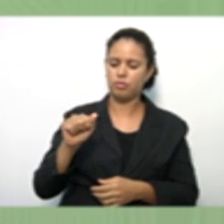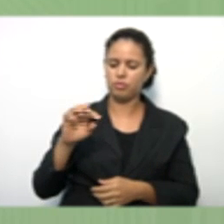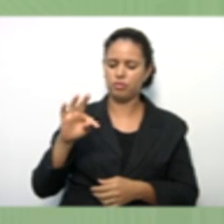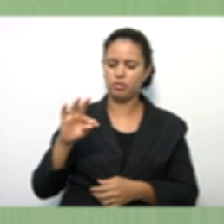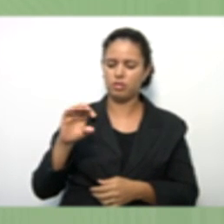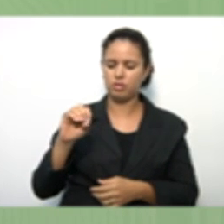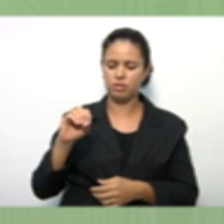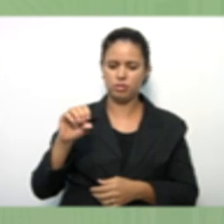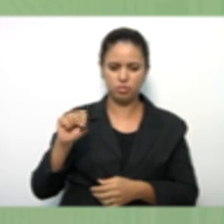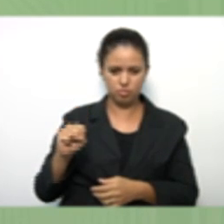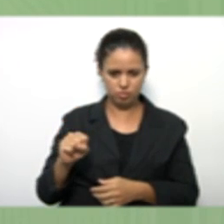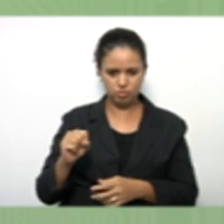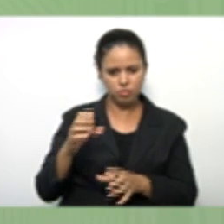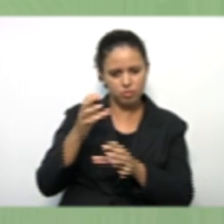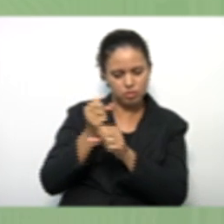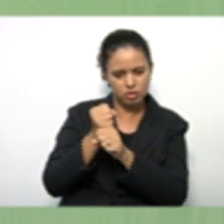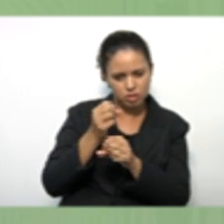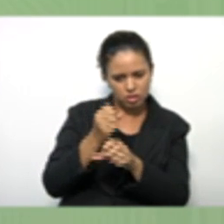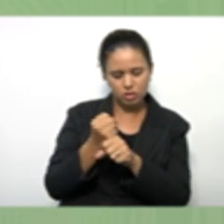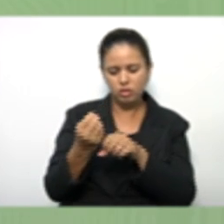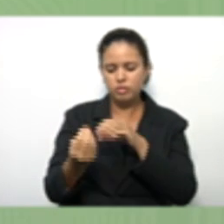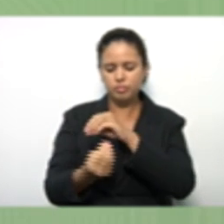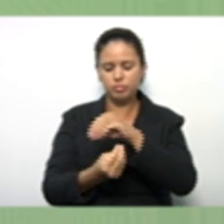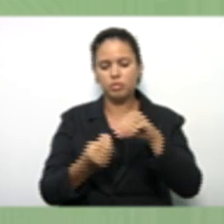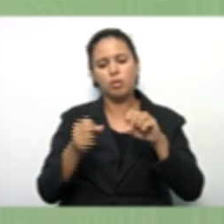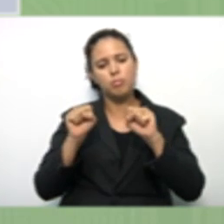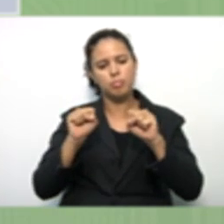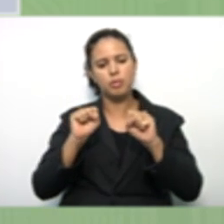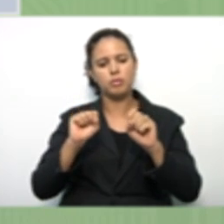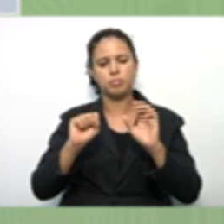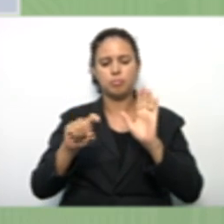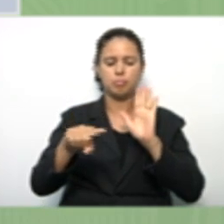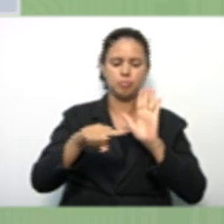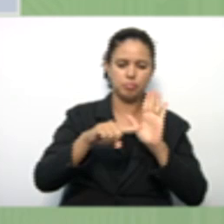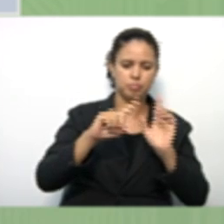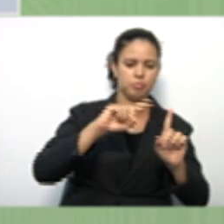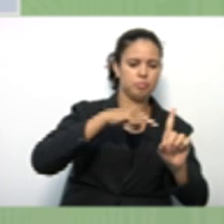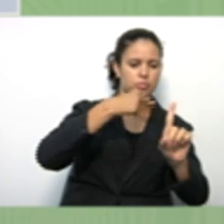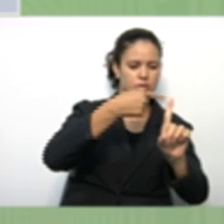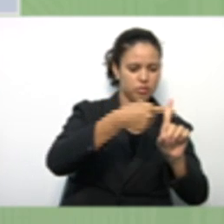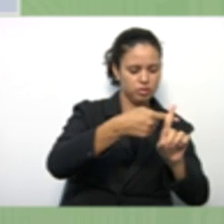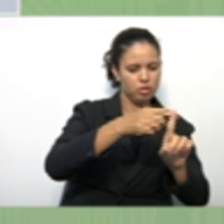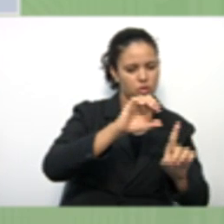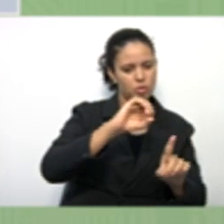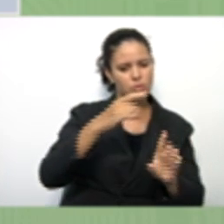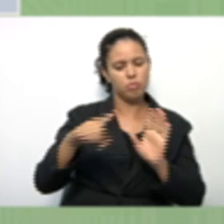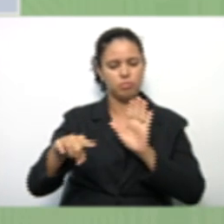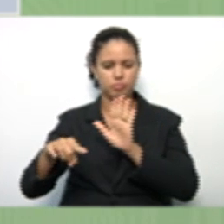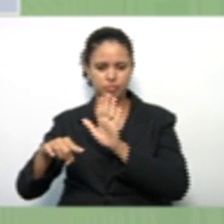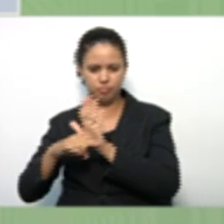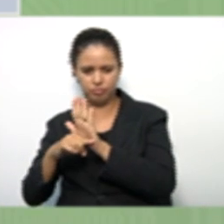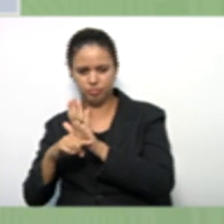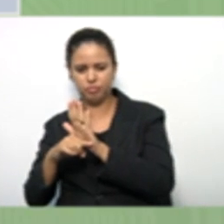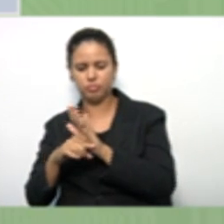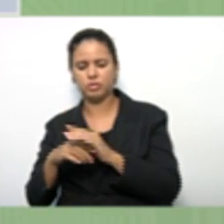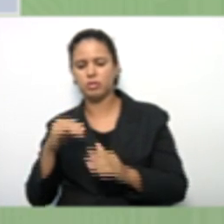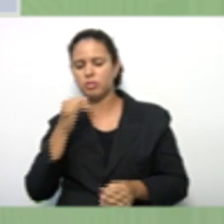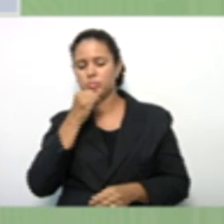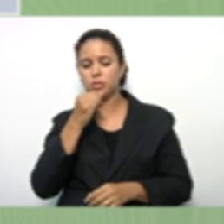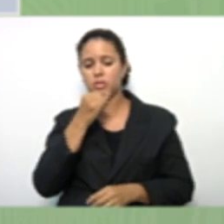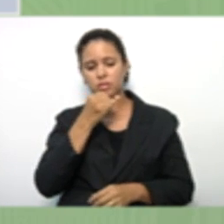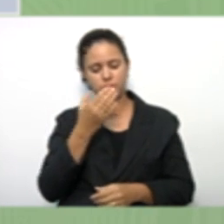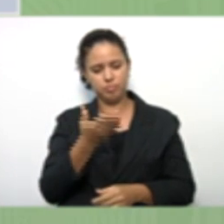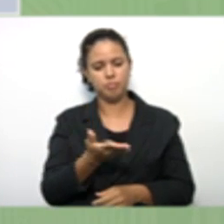ser também aumentativos ou diminutivos. Então, exemplo aqui, nós temos o equivalentes de